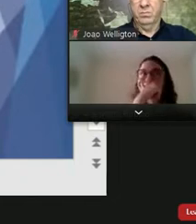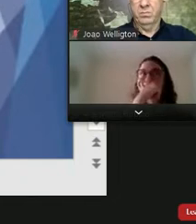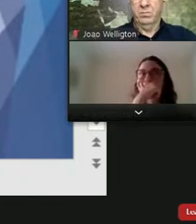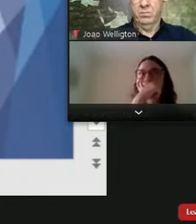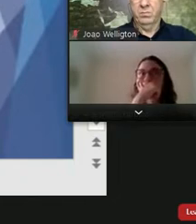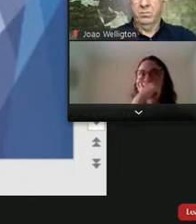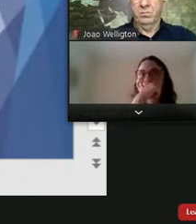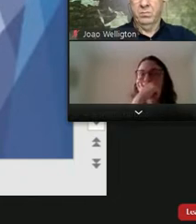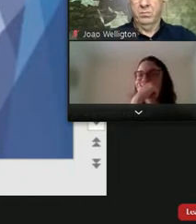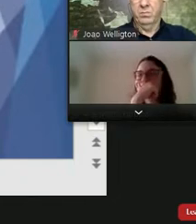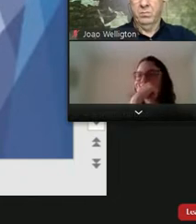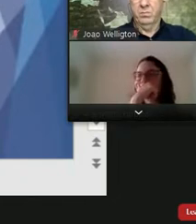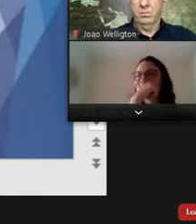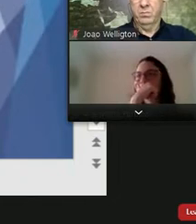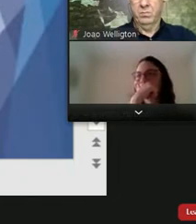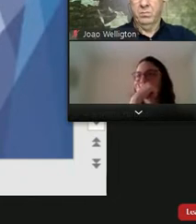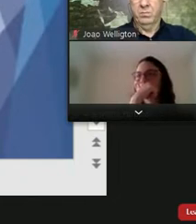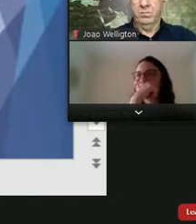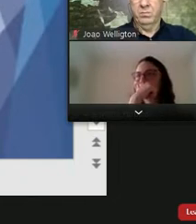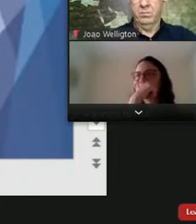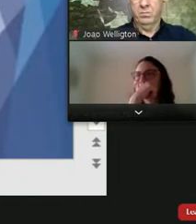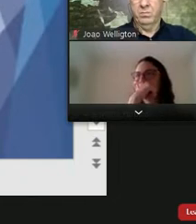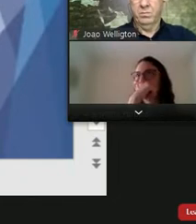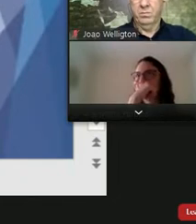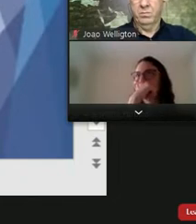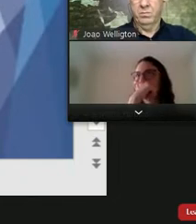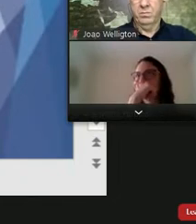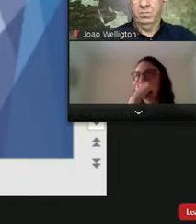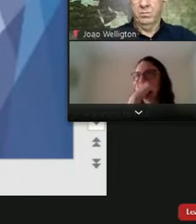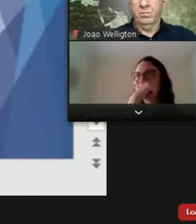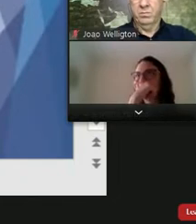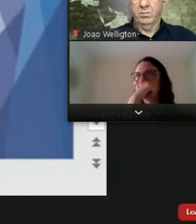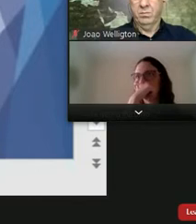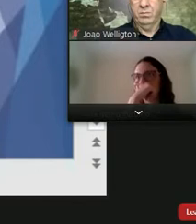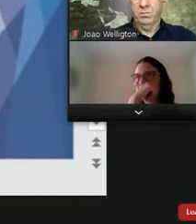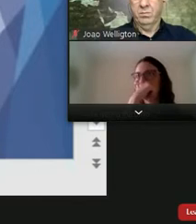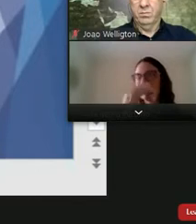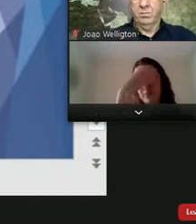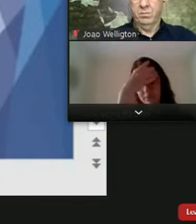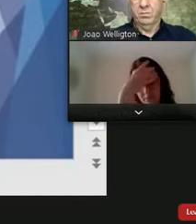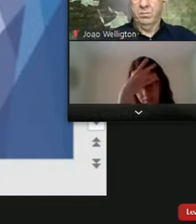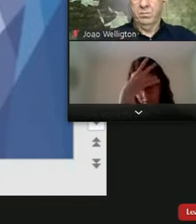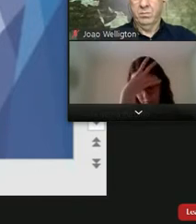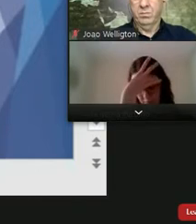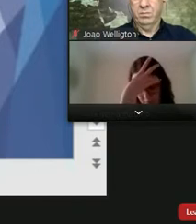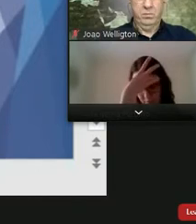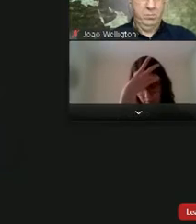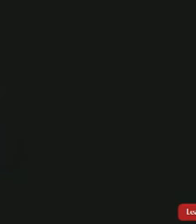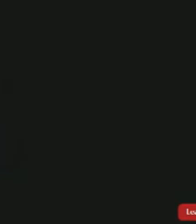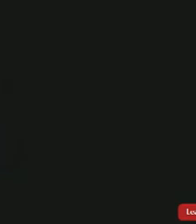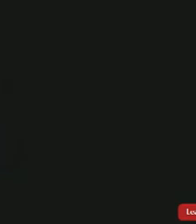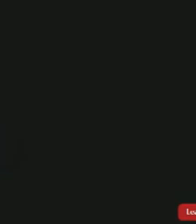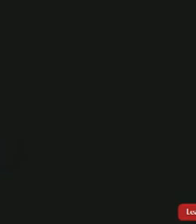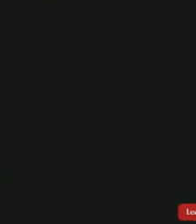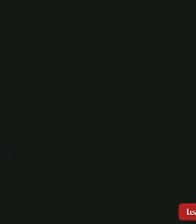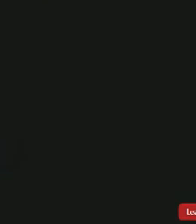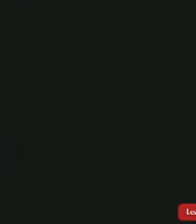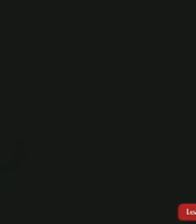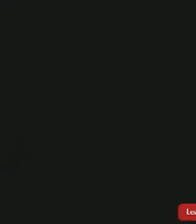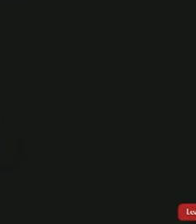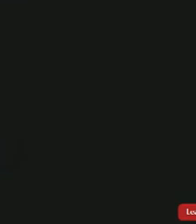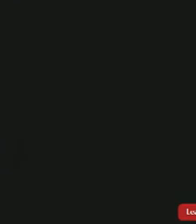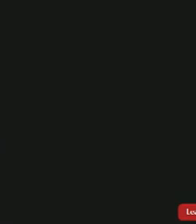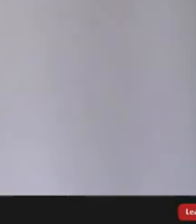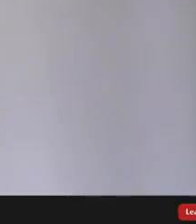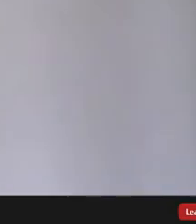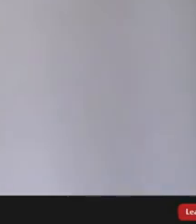recebemos alguns dos deputados nas nossas unidades. O deputado Fábio Serafini sempre acompanha as nossas unidades, alguns dos nossos